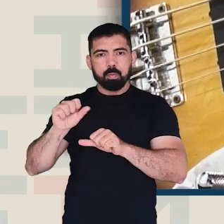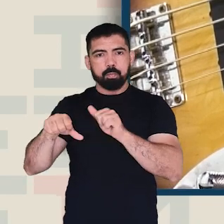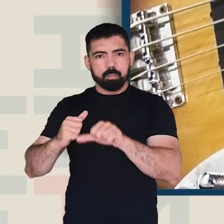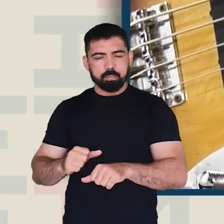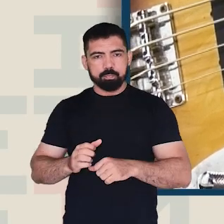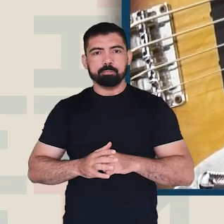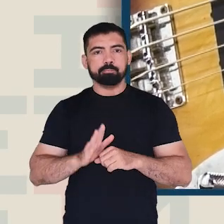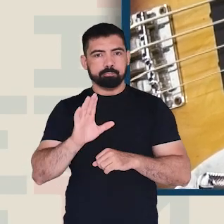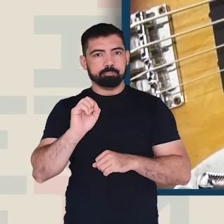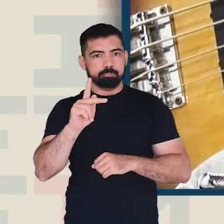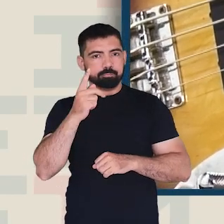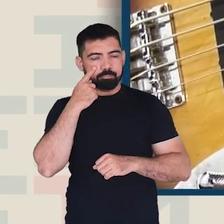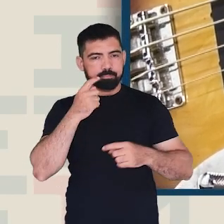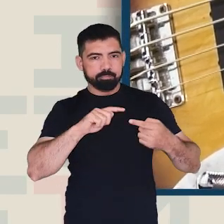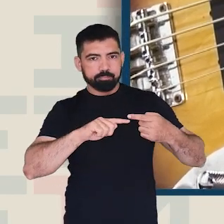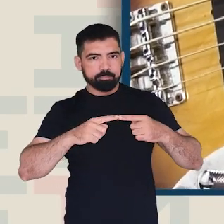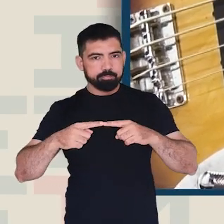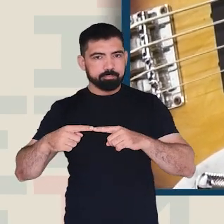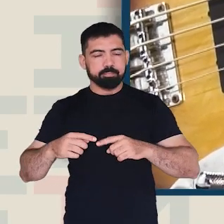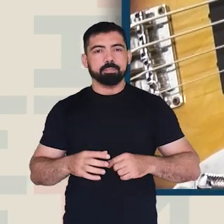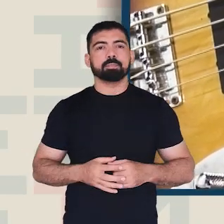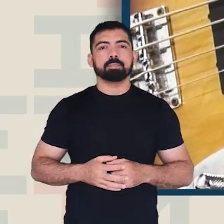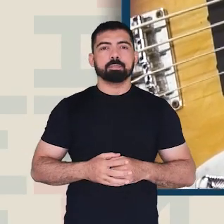Ok, eu vou combinar.